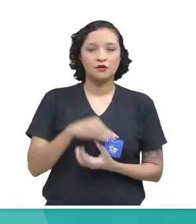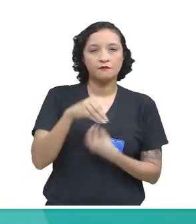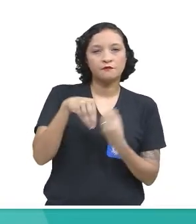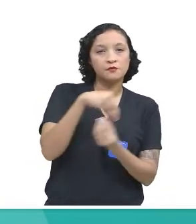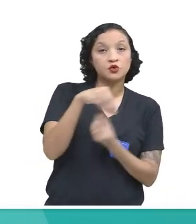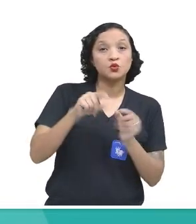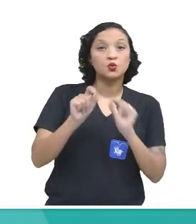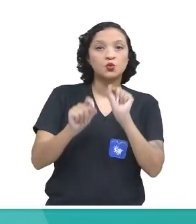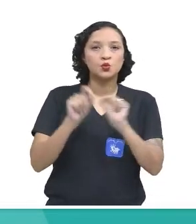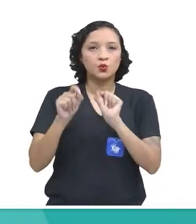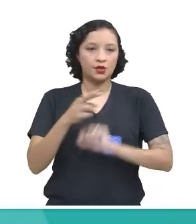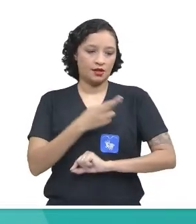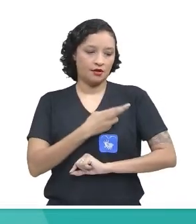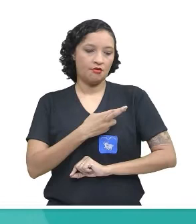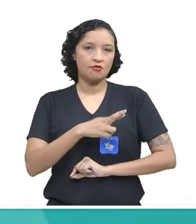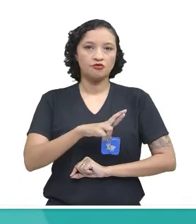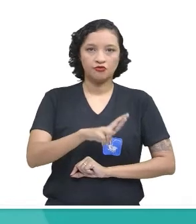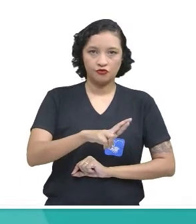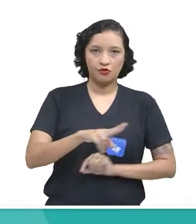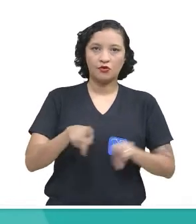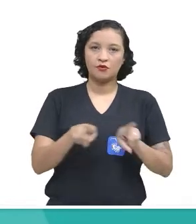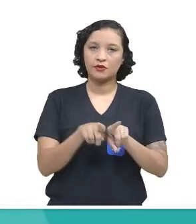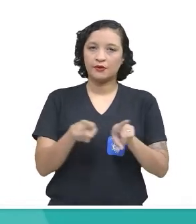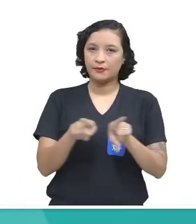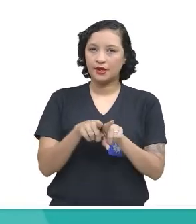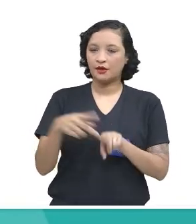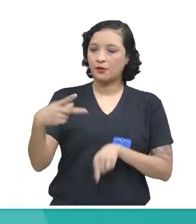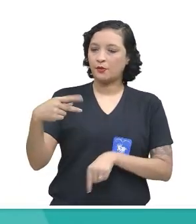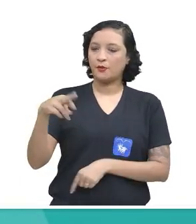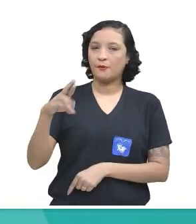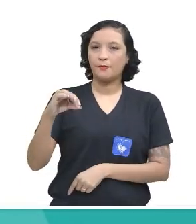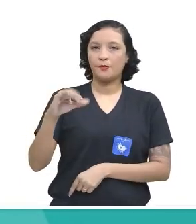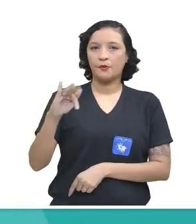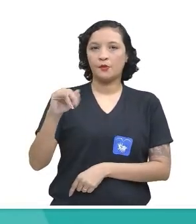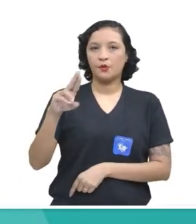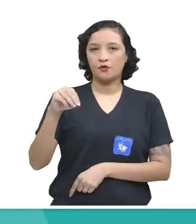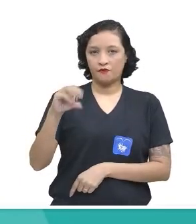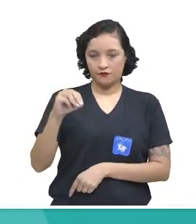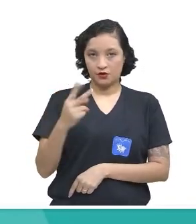a religião e o profano. Ela é realizada por